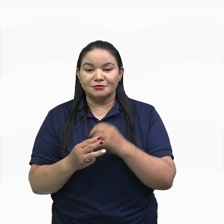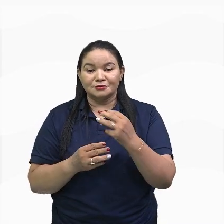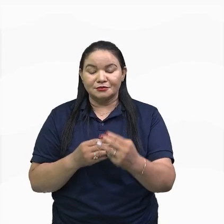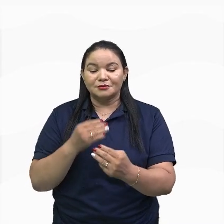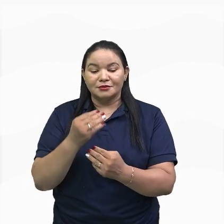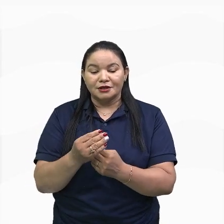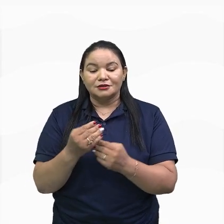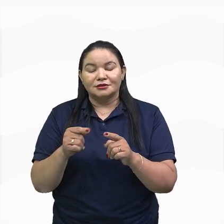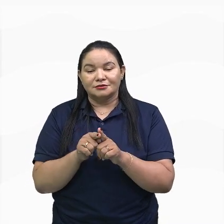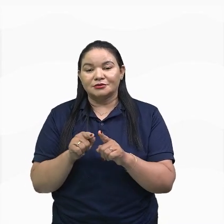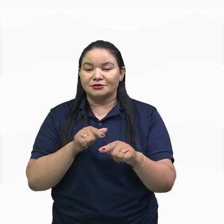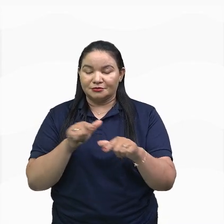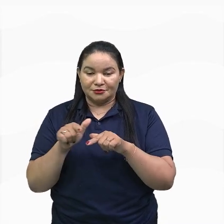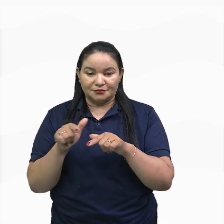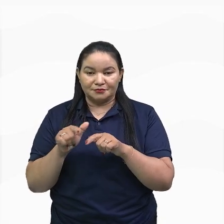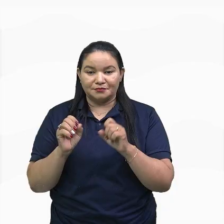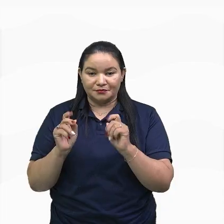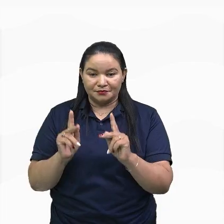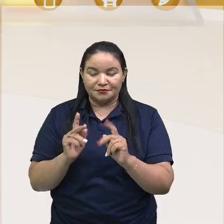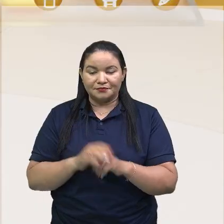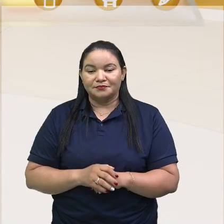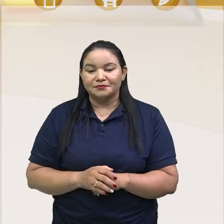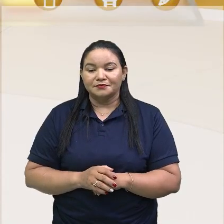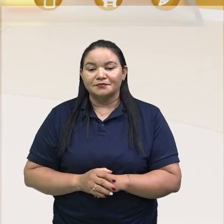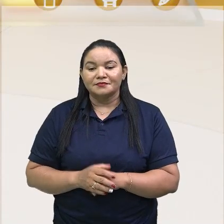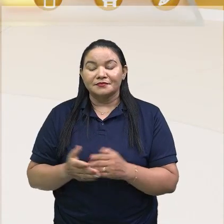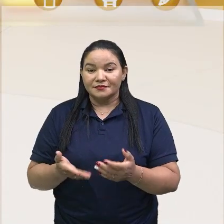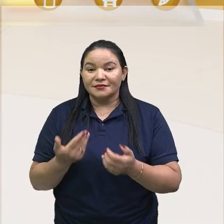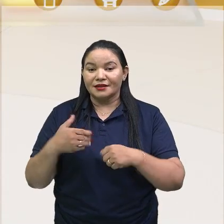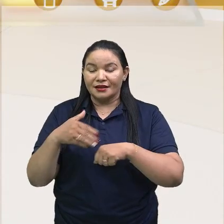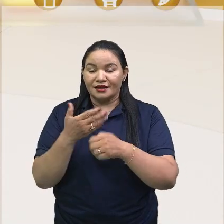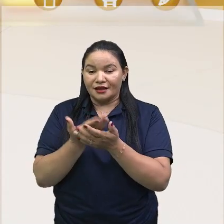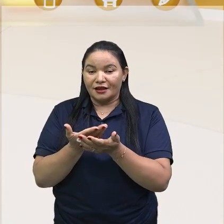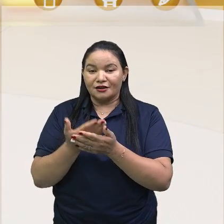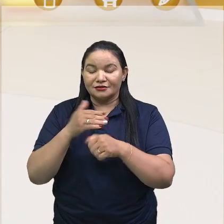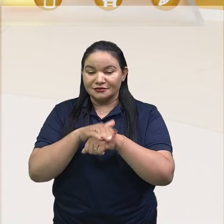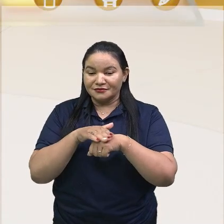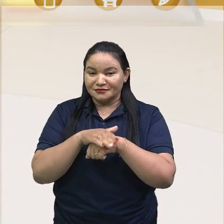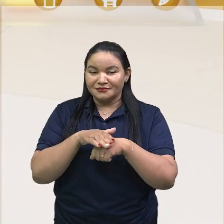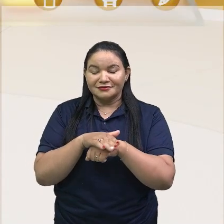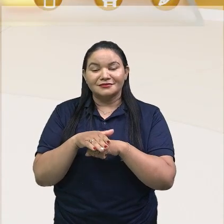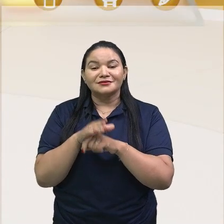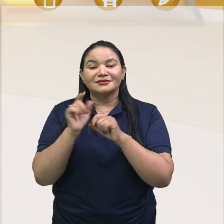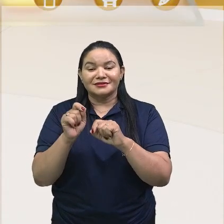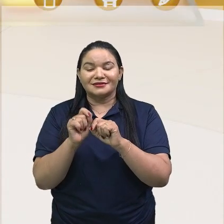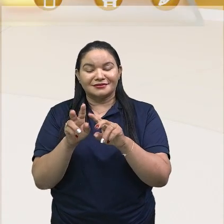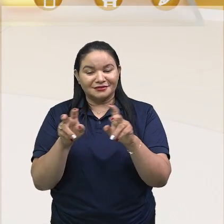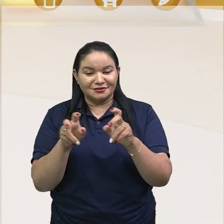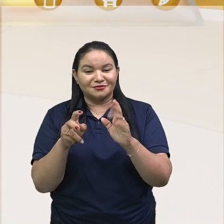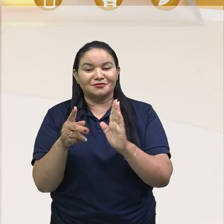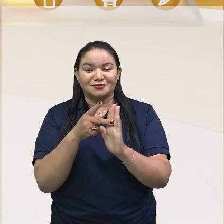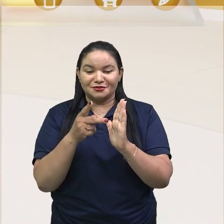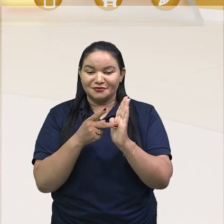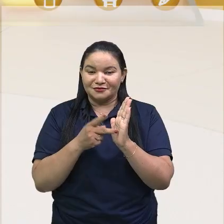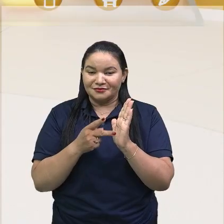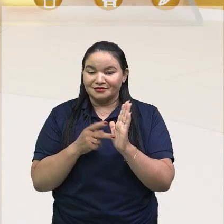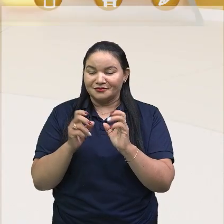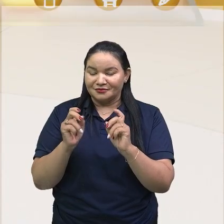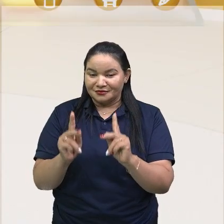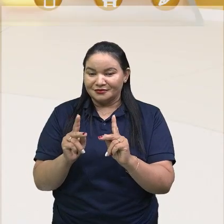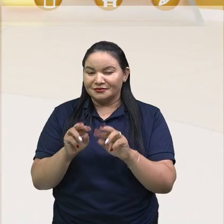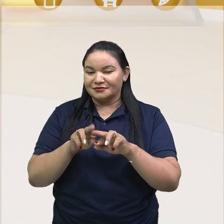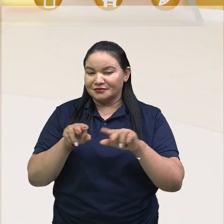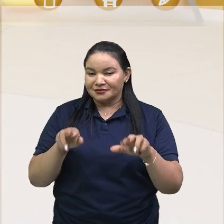bimestre trabalhado. Então, nesta aula, nós vamos conversar sobre portfólio, não é isso, professora? Isso, né? As